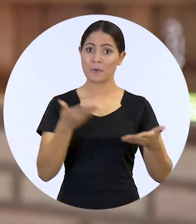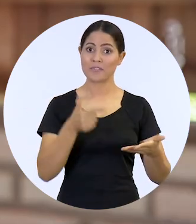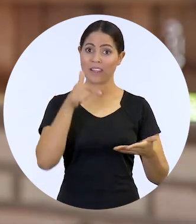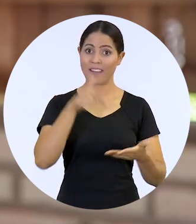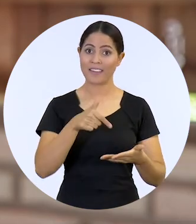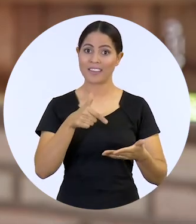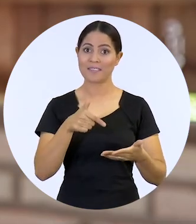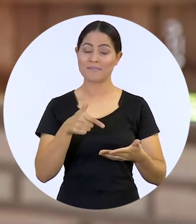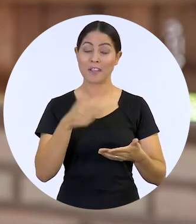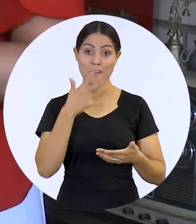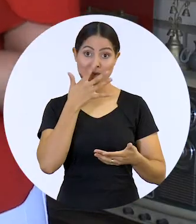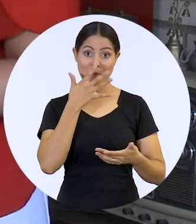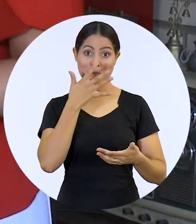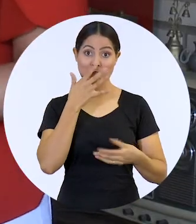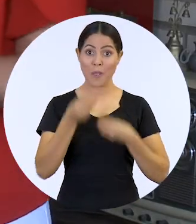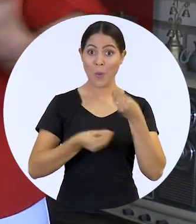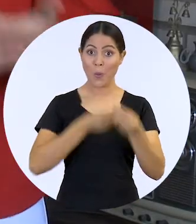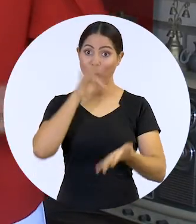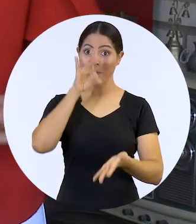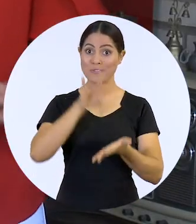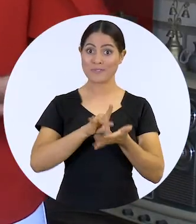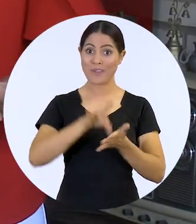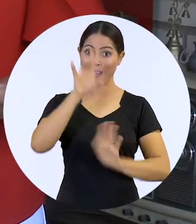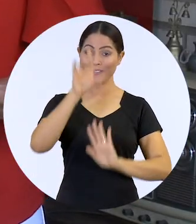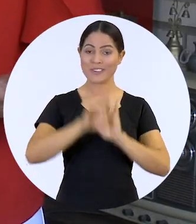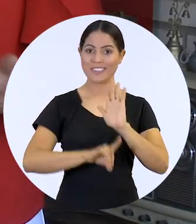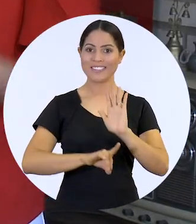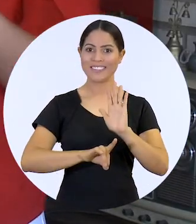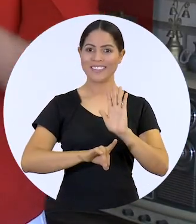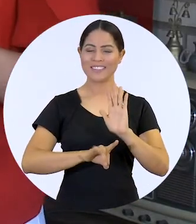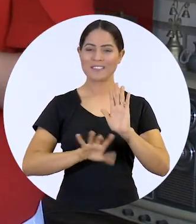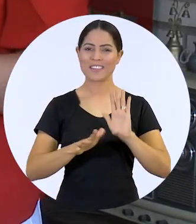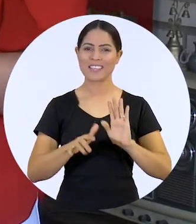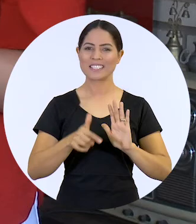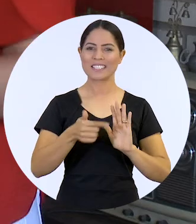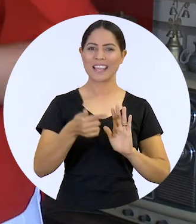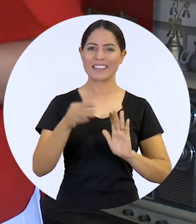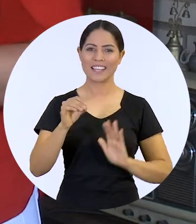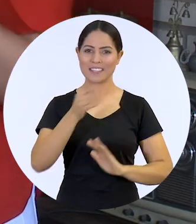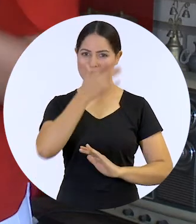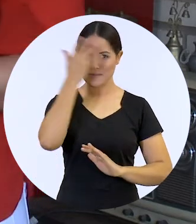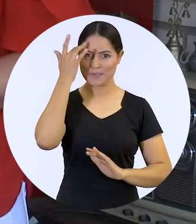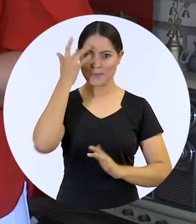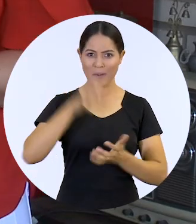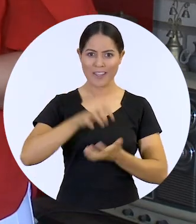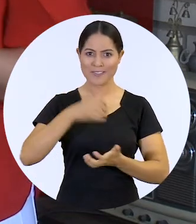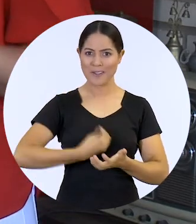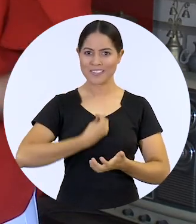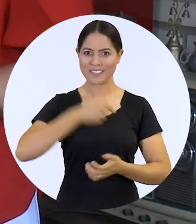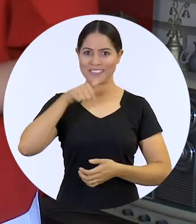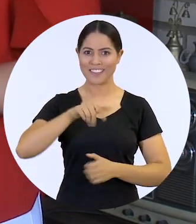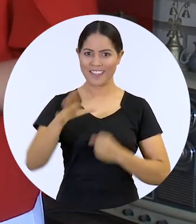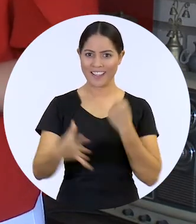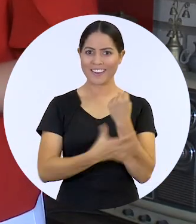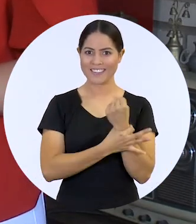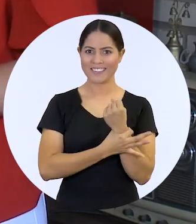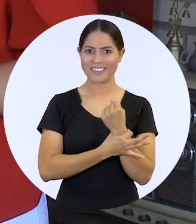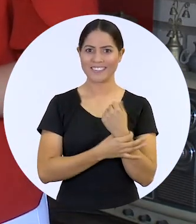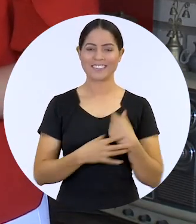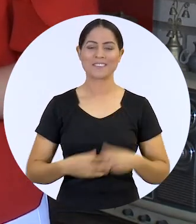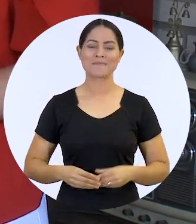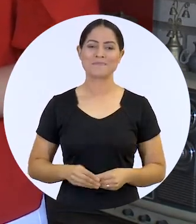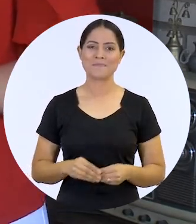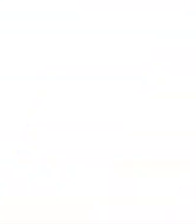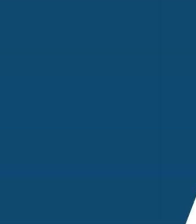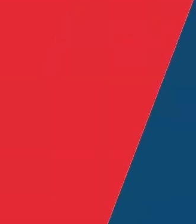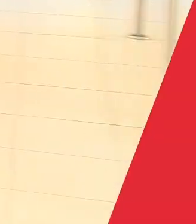visita neste lar assistencial, para a gente ver de que forma os direitos dos cerca de 70 idosos que residem aqui estão sendo garantidos. Vamos